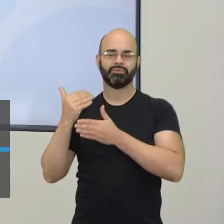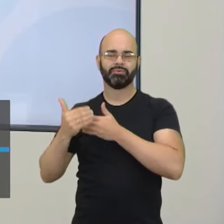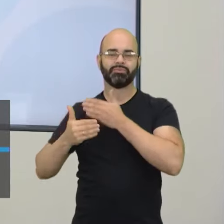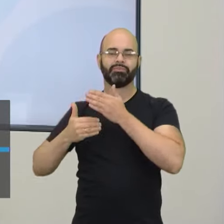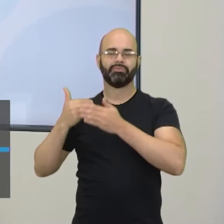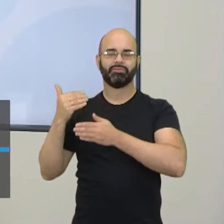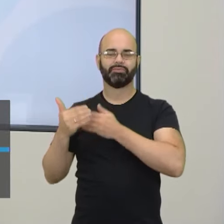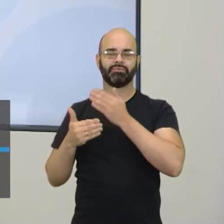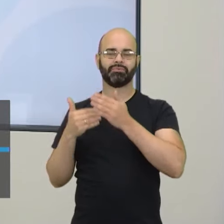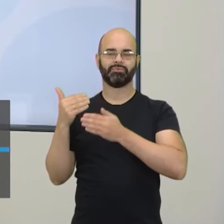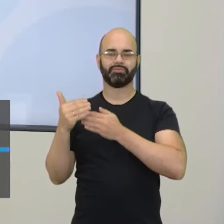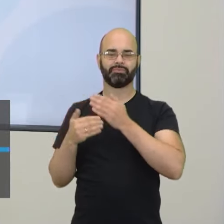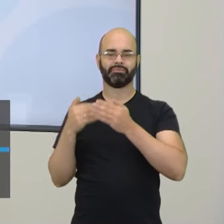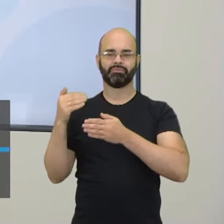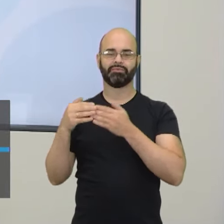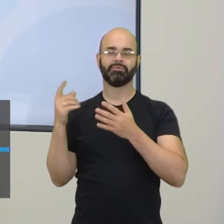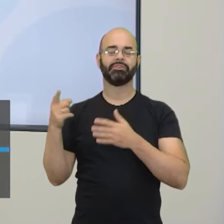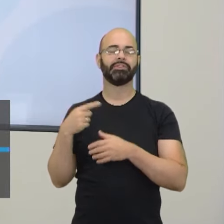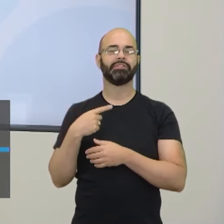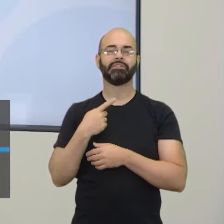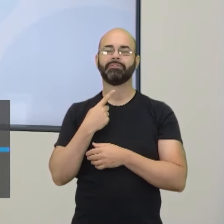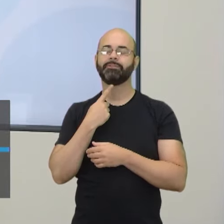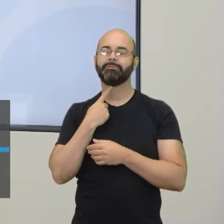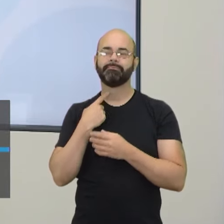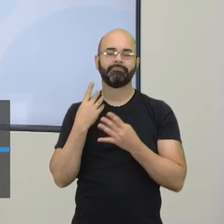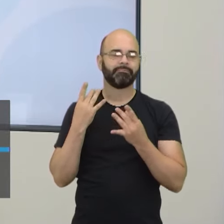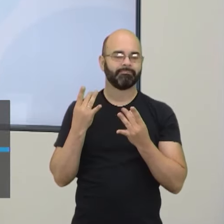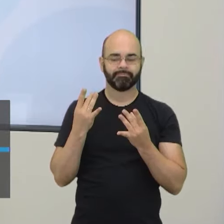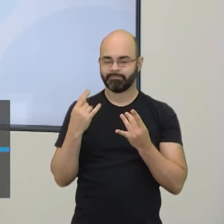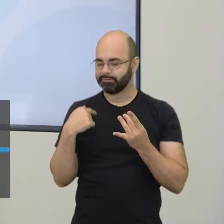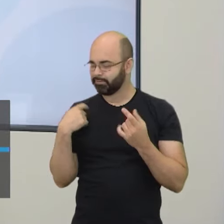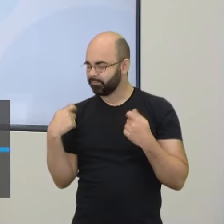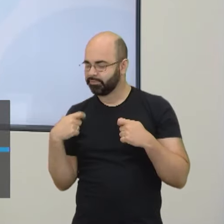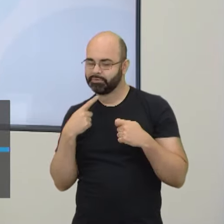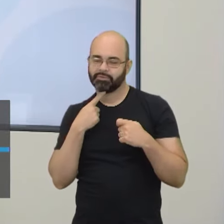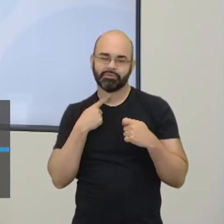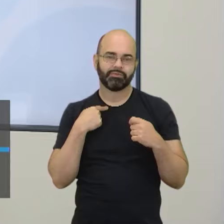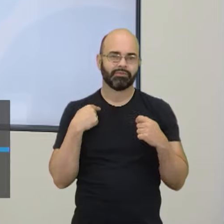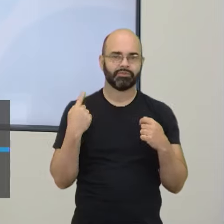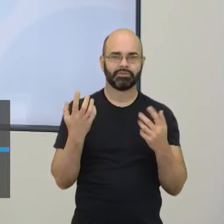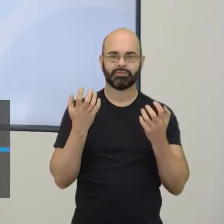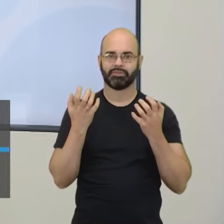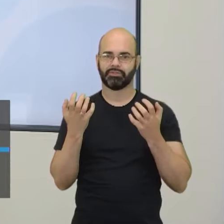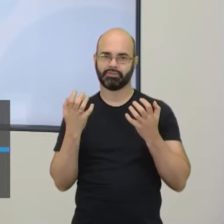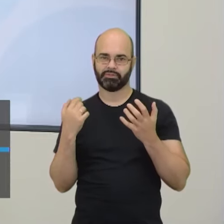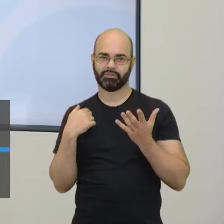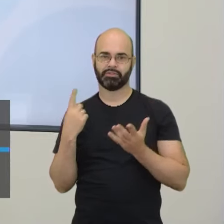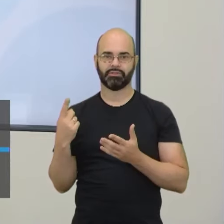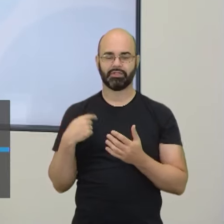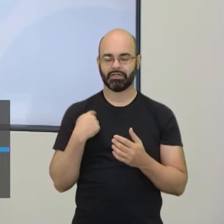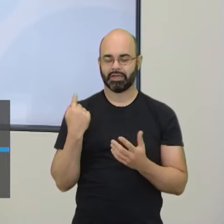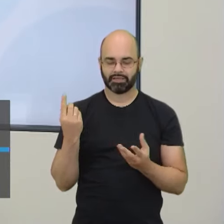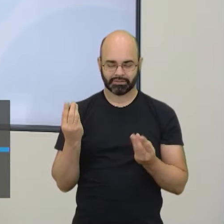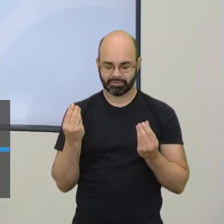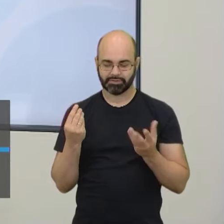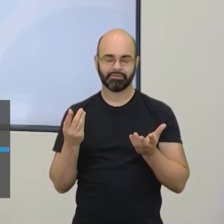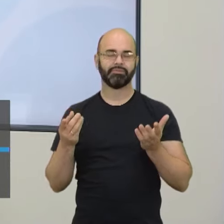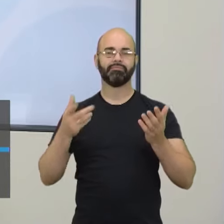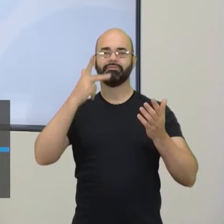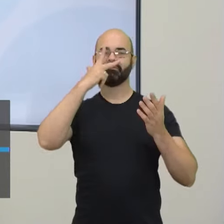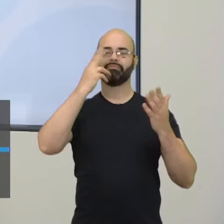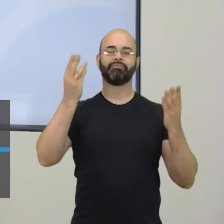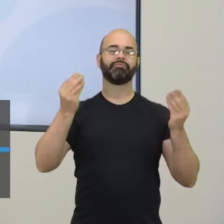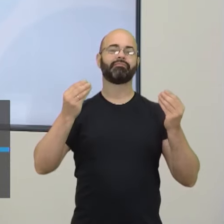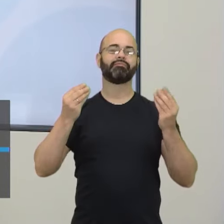do momento que eles se tornam sedentários, eles começam a cultivar. Quando eles começam a cultivar, eles começam a observar